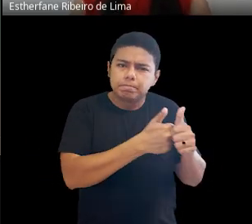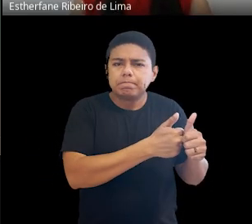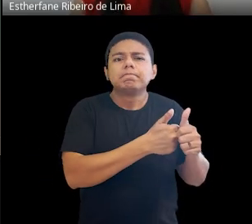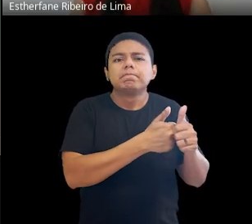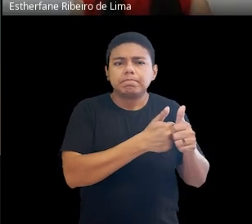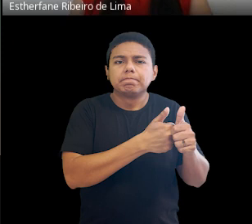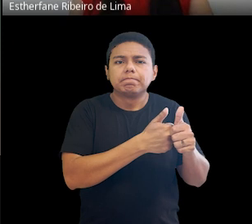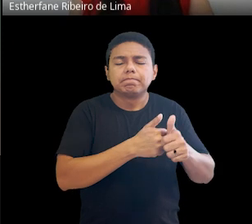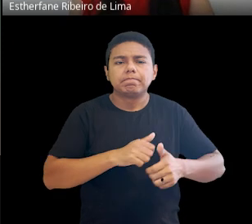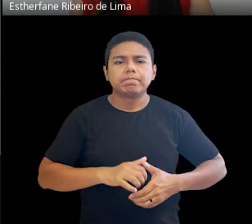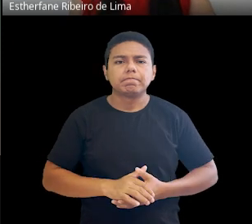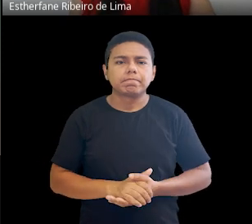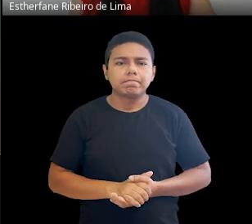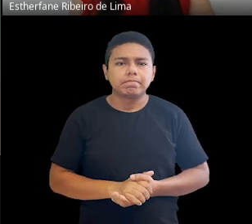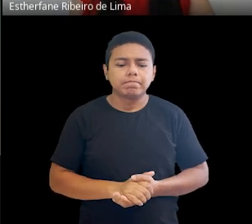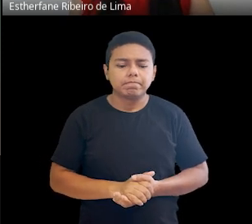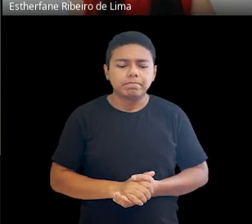pessoa.